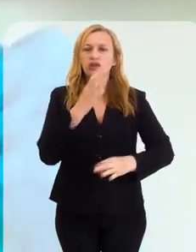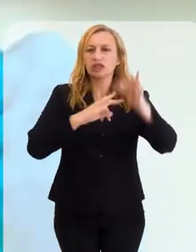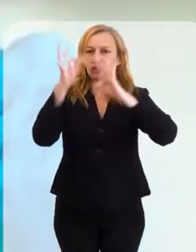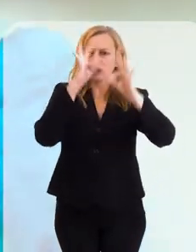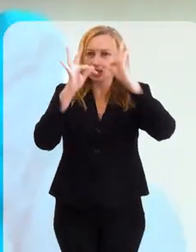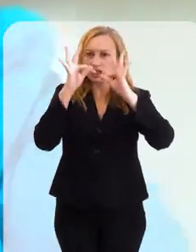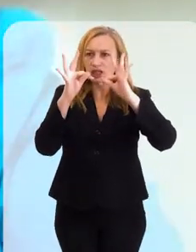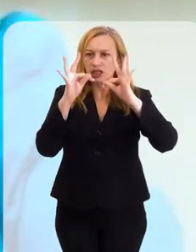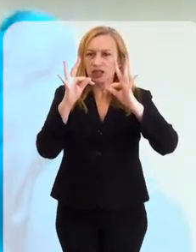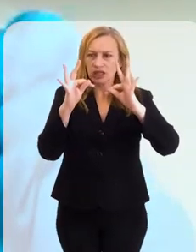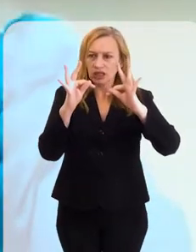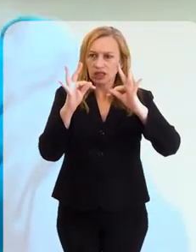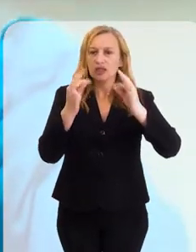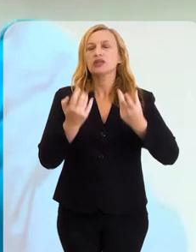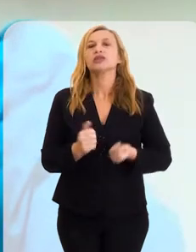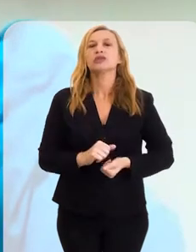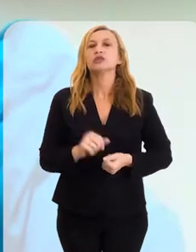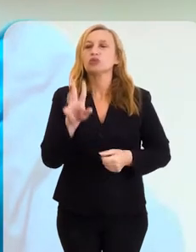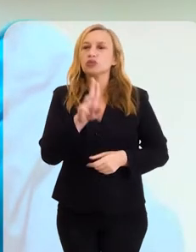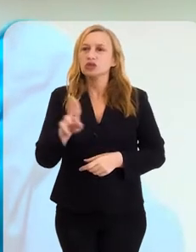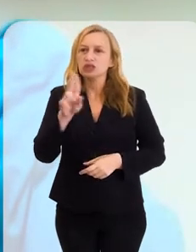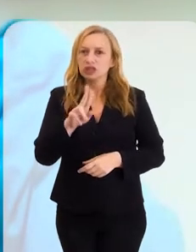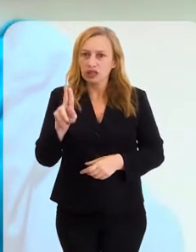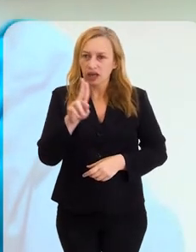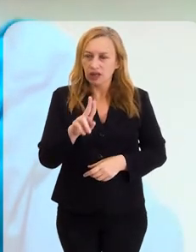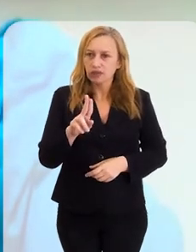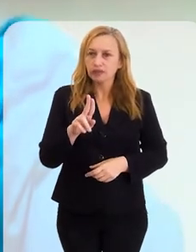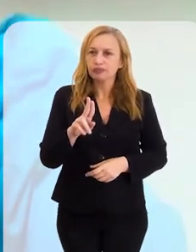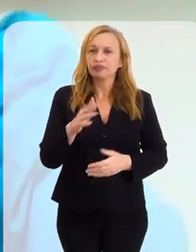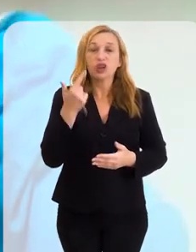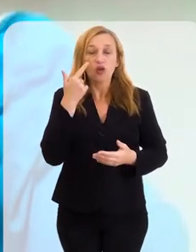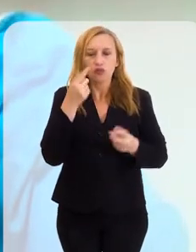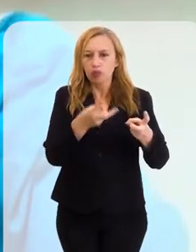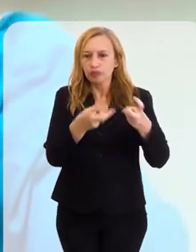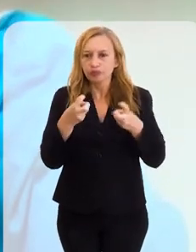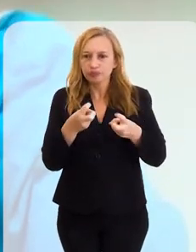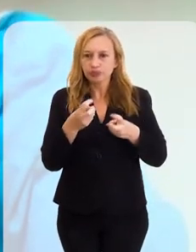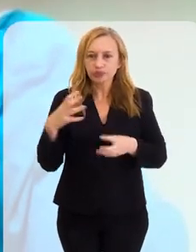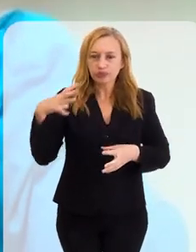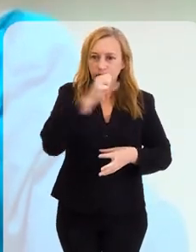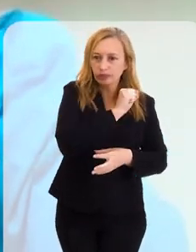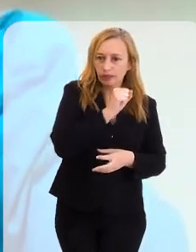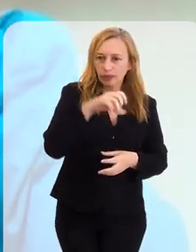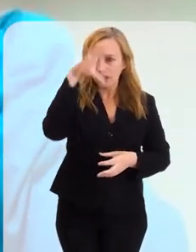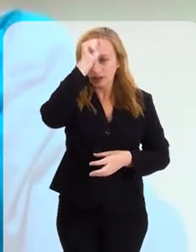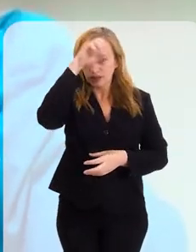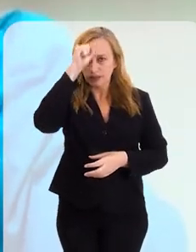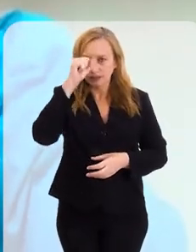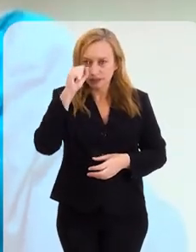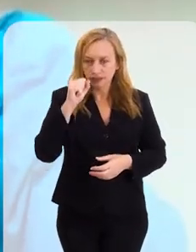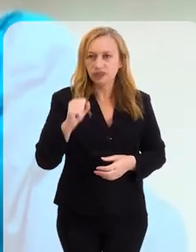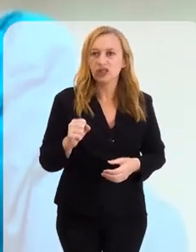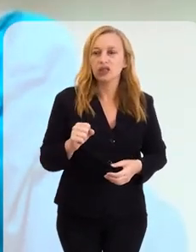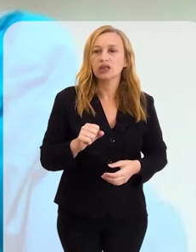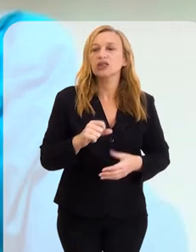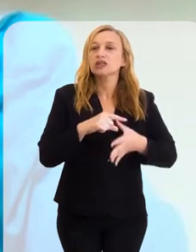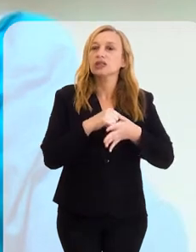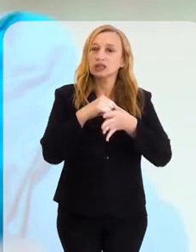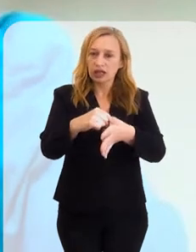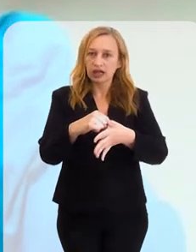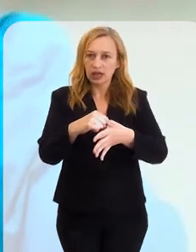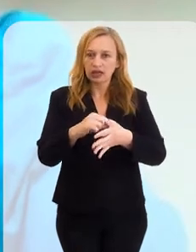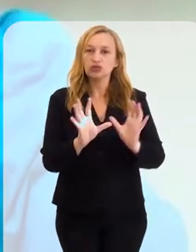novas tecnologias, mas que aprenderam a usar diversas ferramentas, então vimos uma reação muito grande de